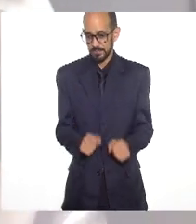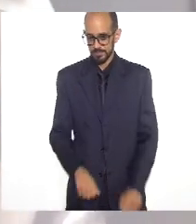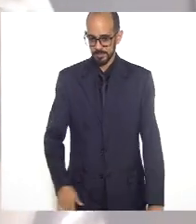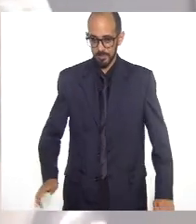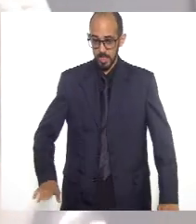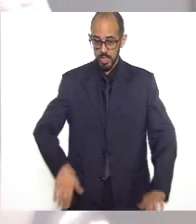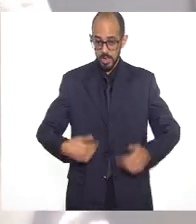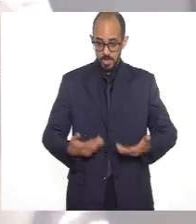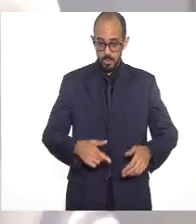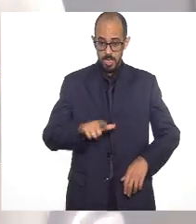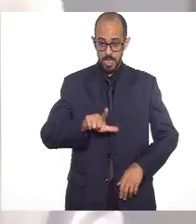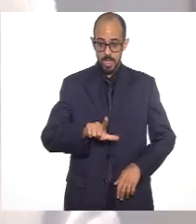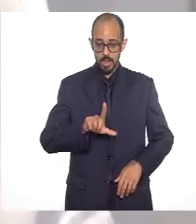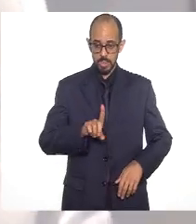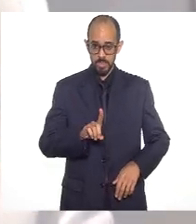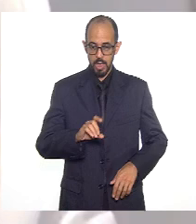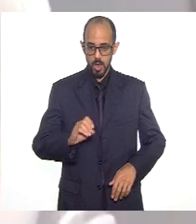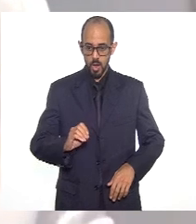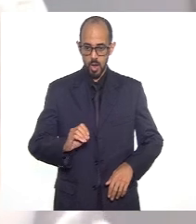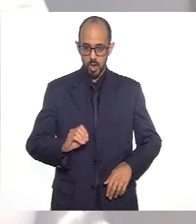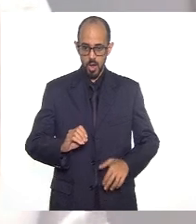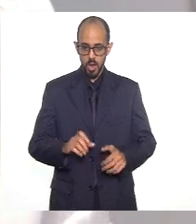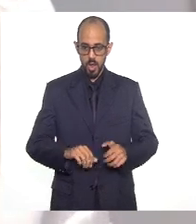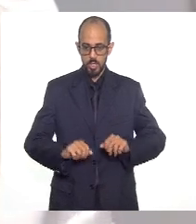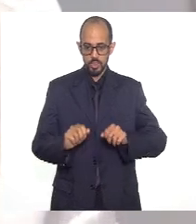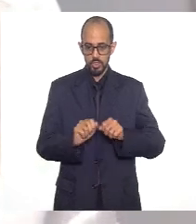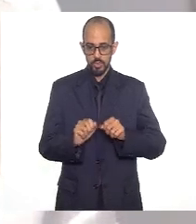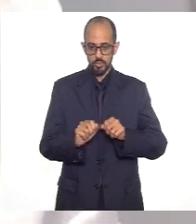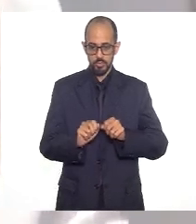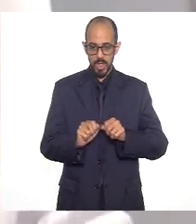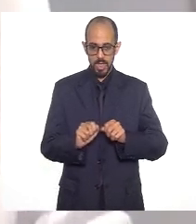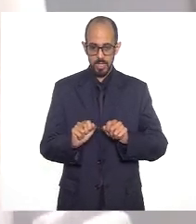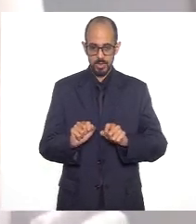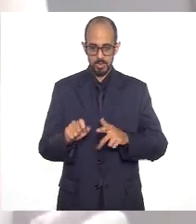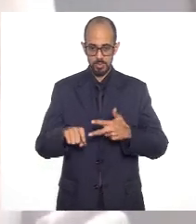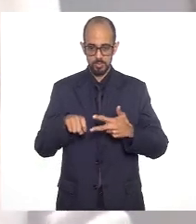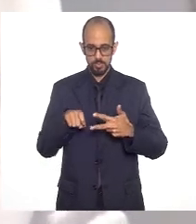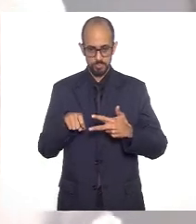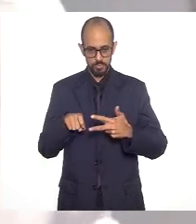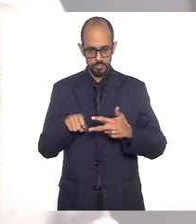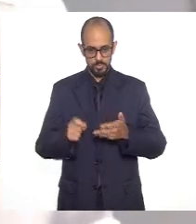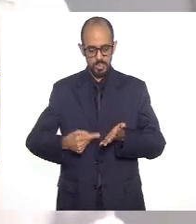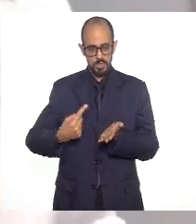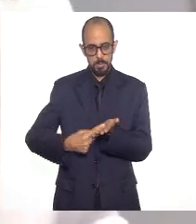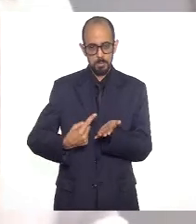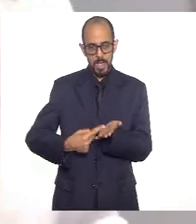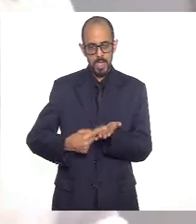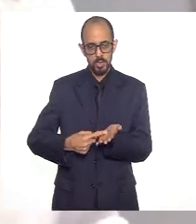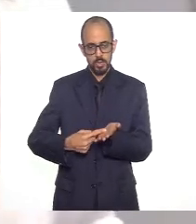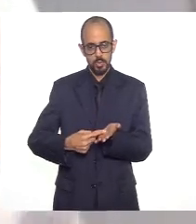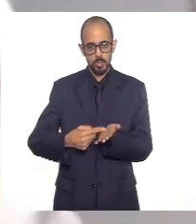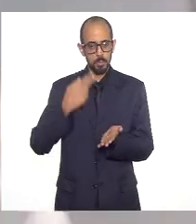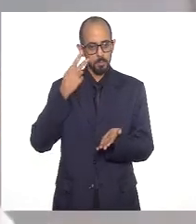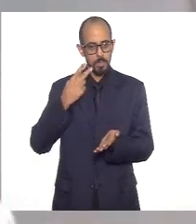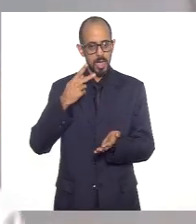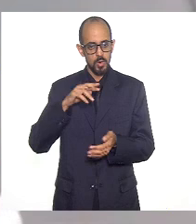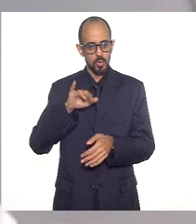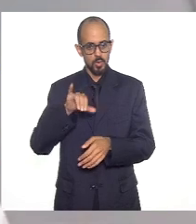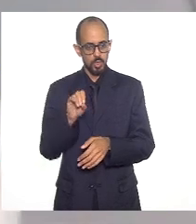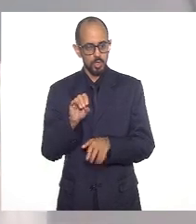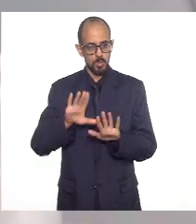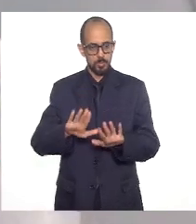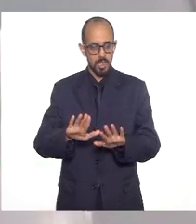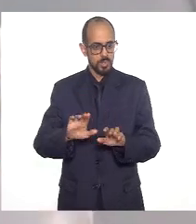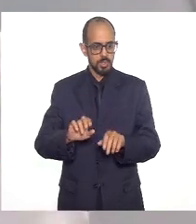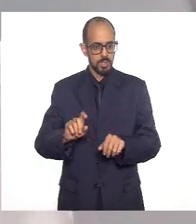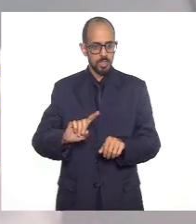Nessa LDO é apresentado pelo Executivo um tal, né, de pacto pelo Rio de Janeiro. Esse pacto ele não está sendo feito com